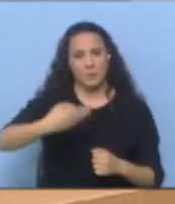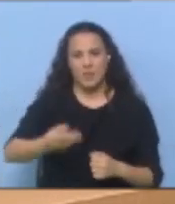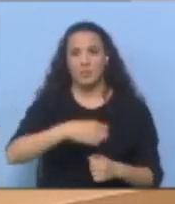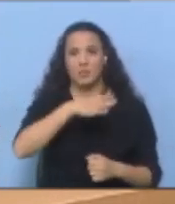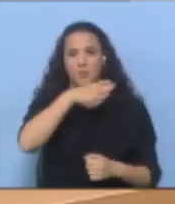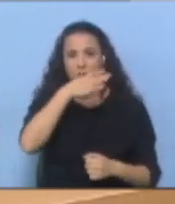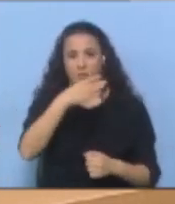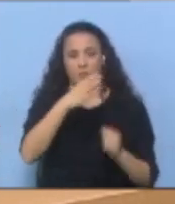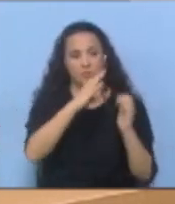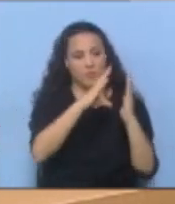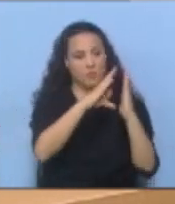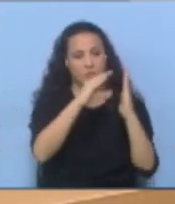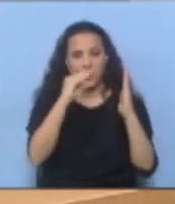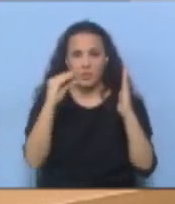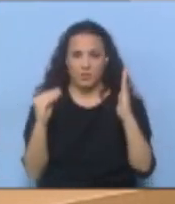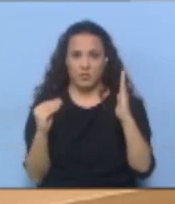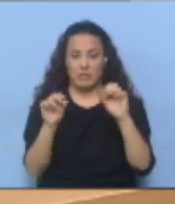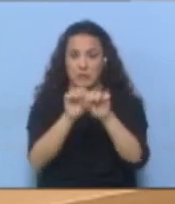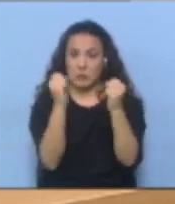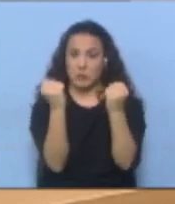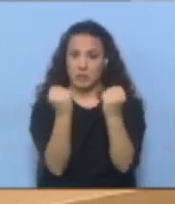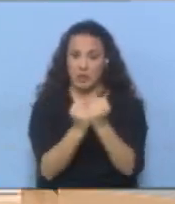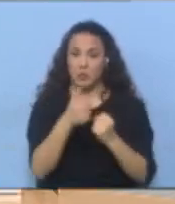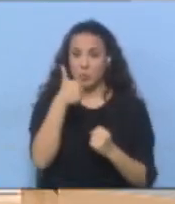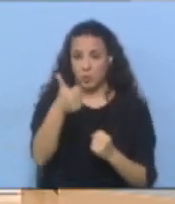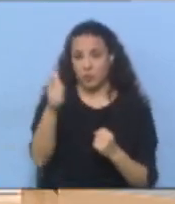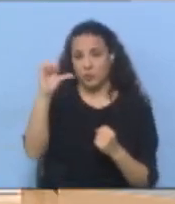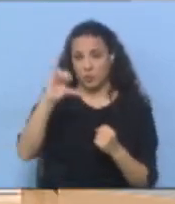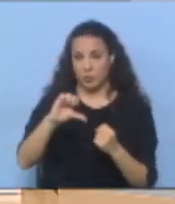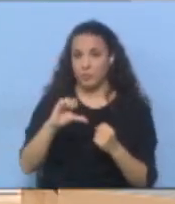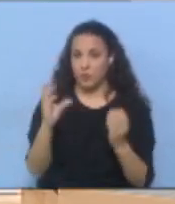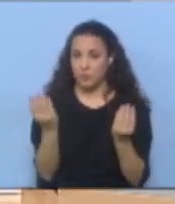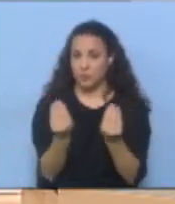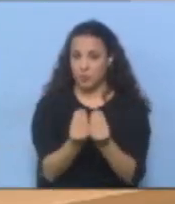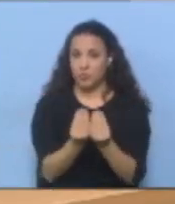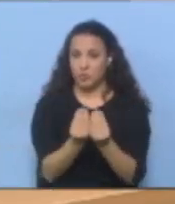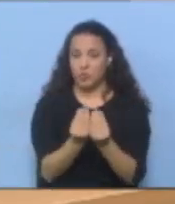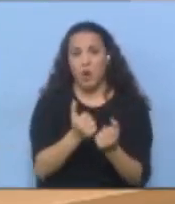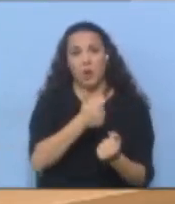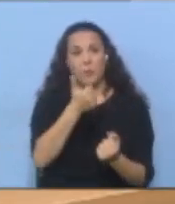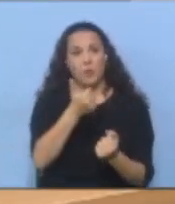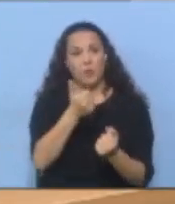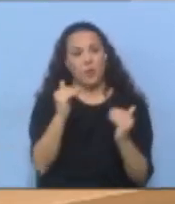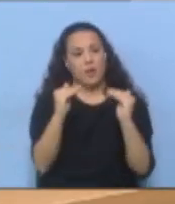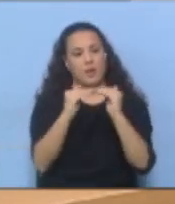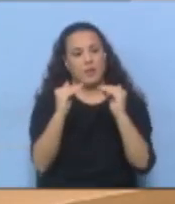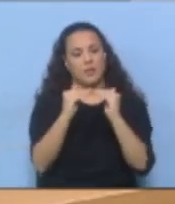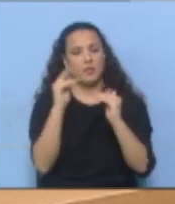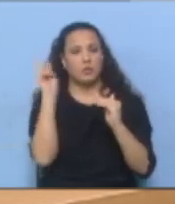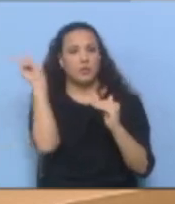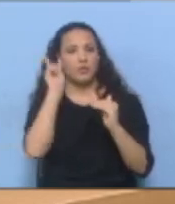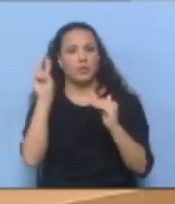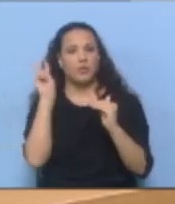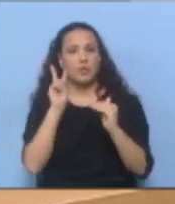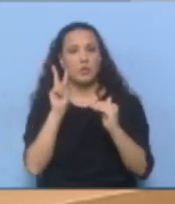da sociedade, portanto, aquilo que há de bom e aquilo que há de mau. Aquilo que há de bom a nível dos valores, etc. E também aquilo que há